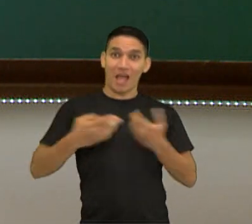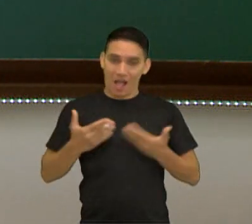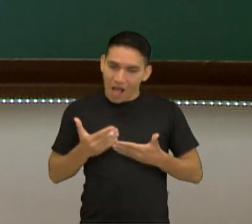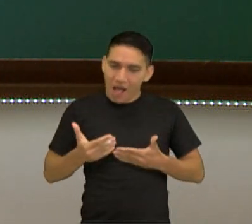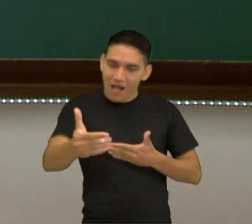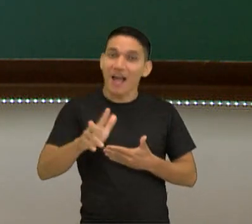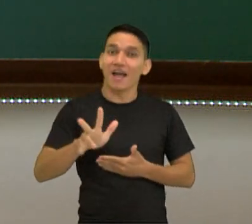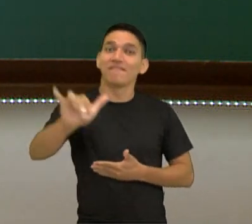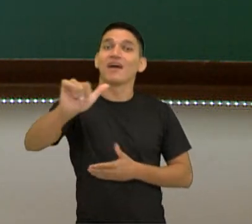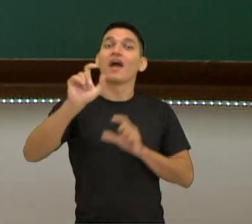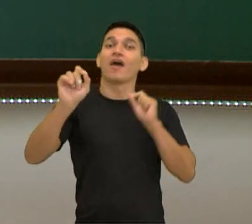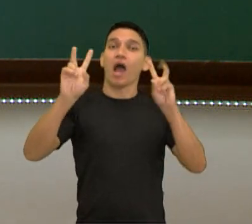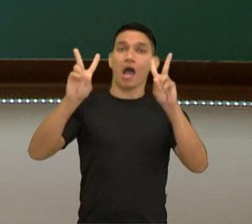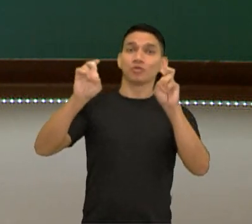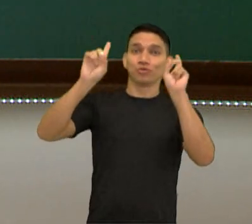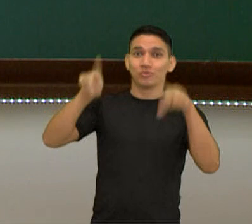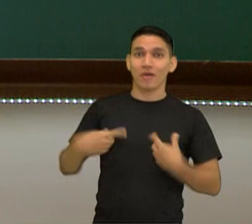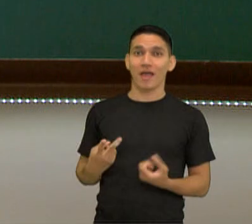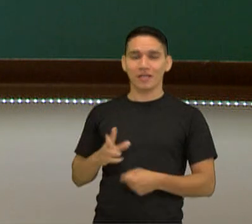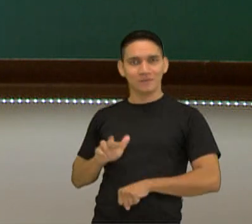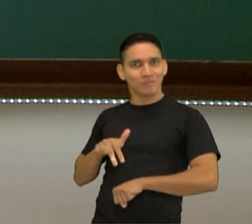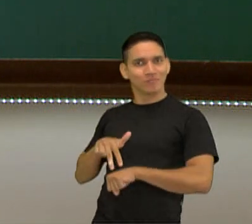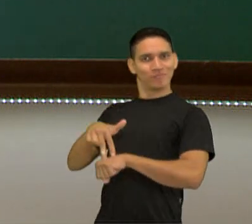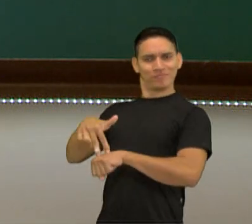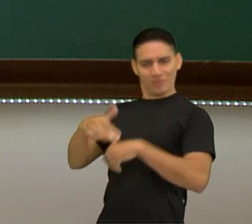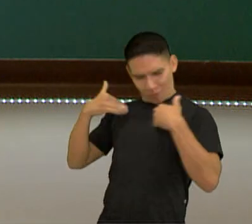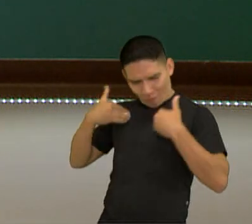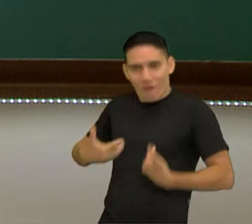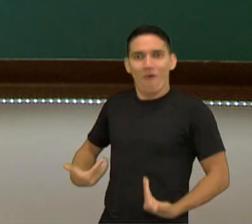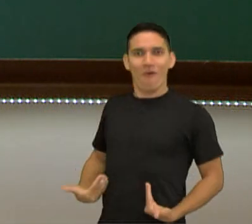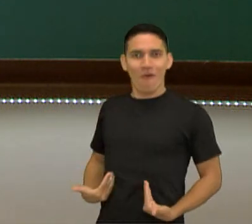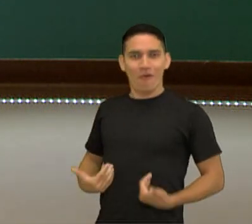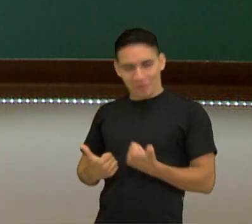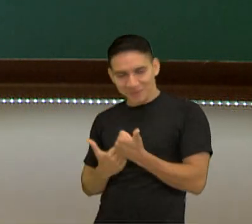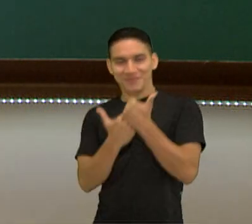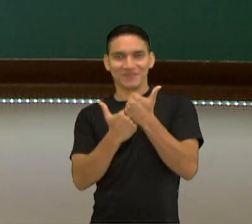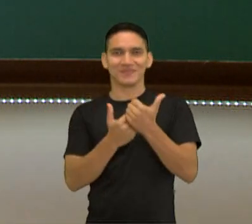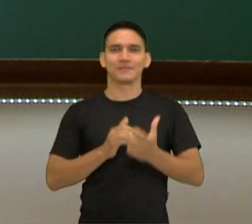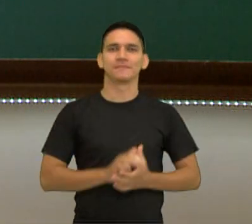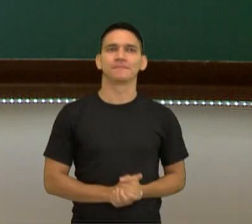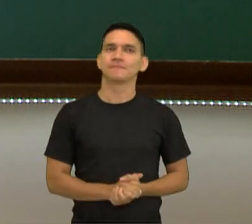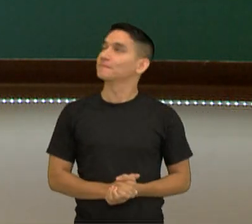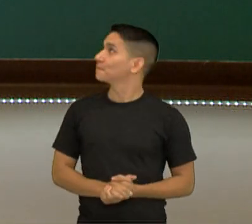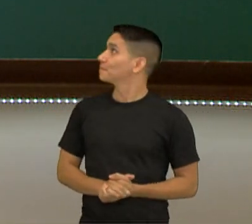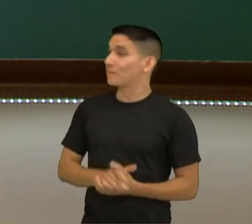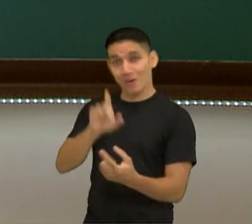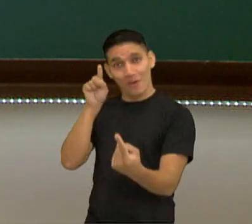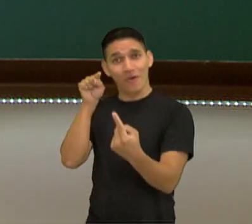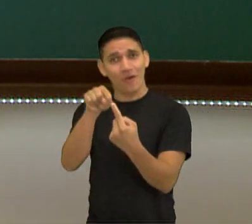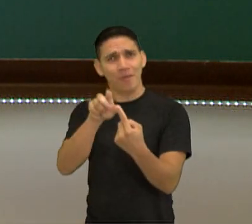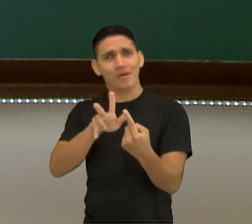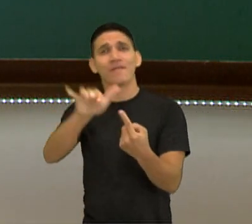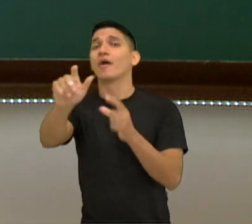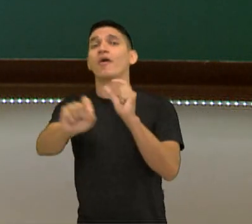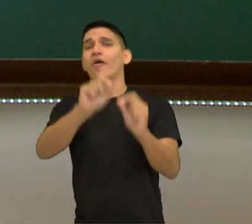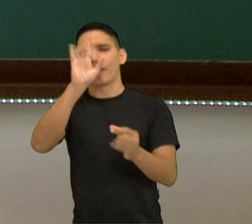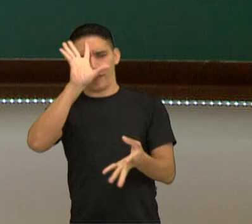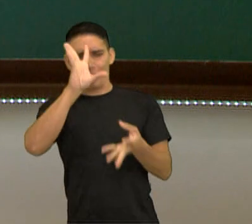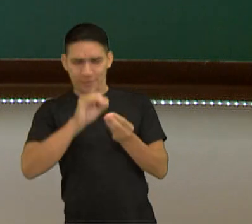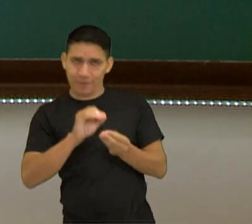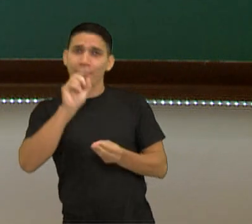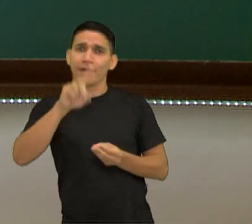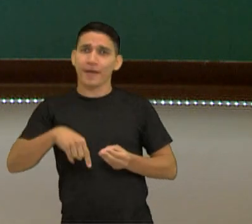nós iremos falar sobre performance, o corpo como suporte. Como objetivo, nós iremos